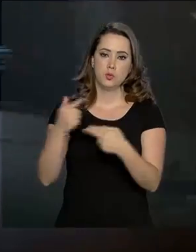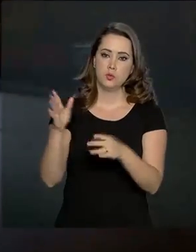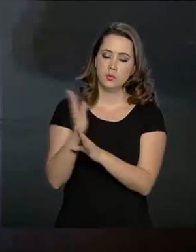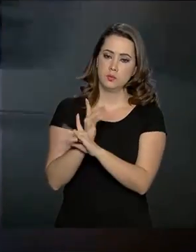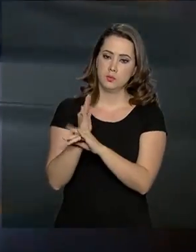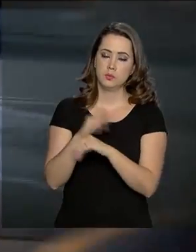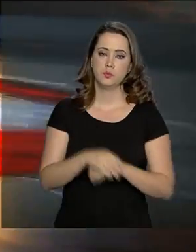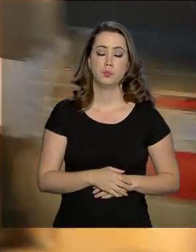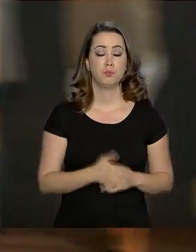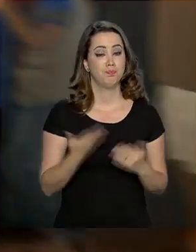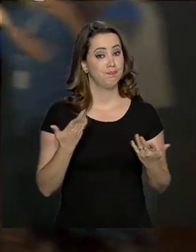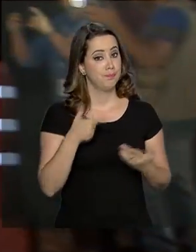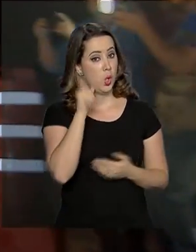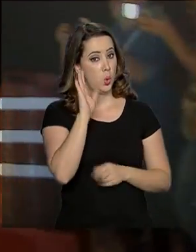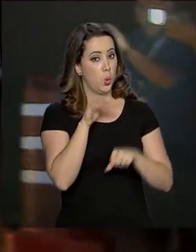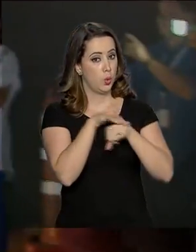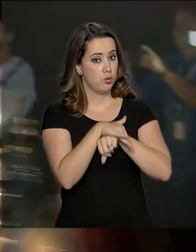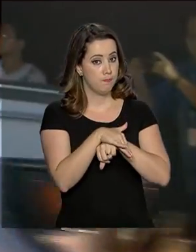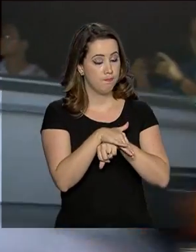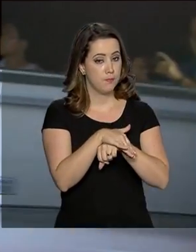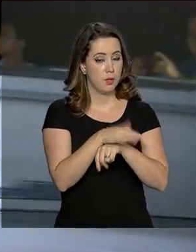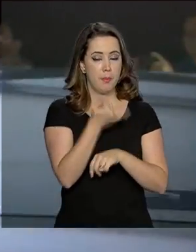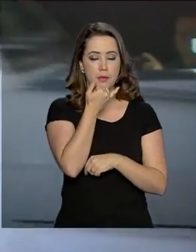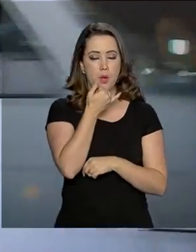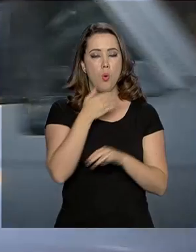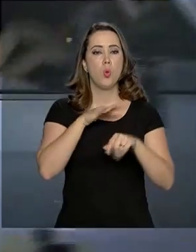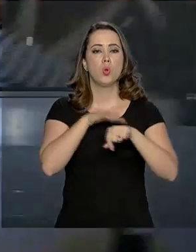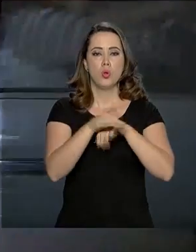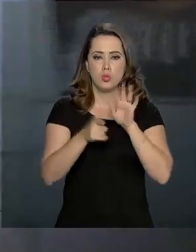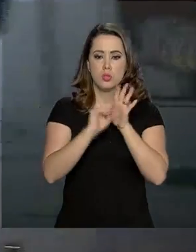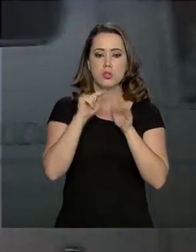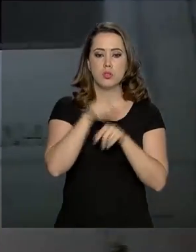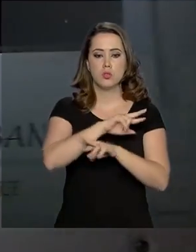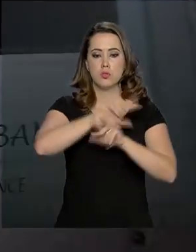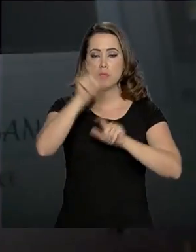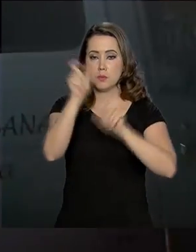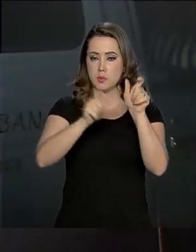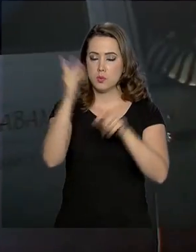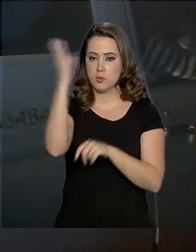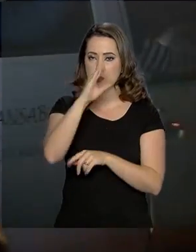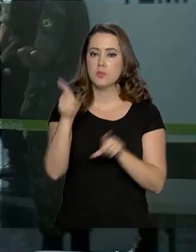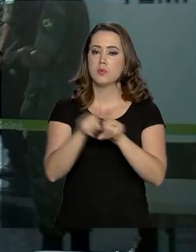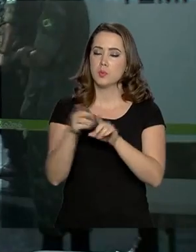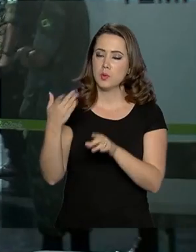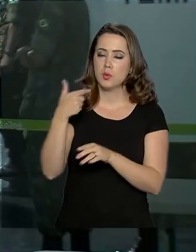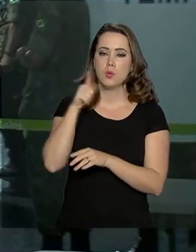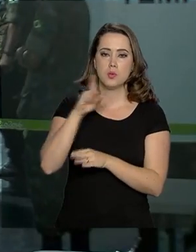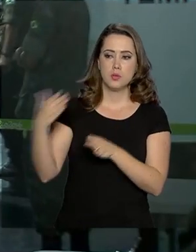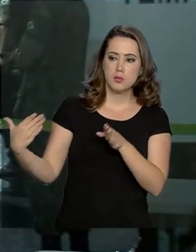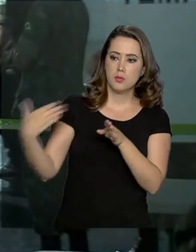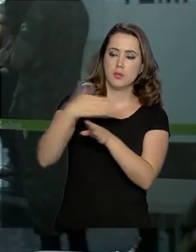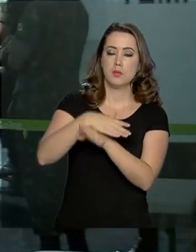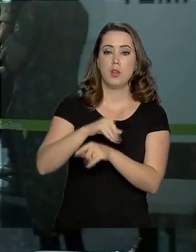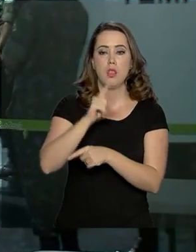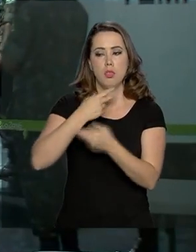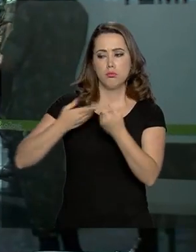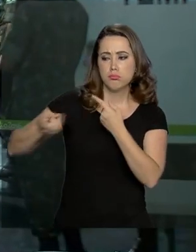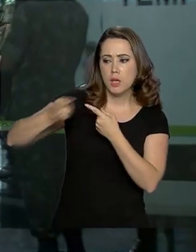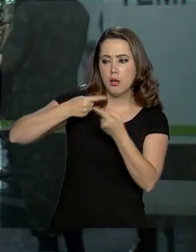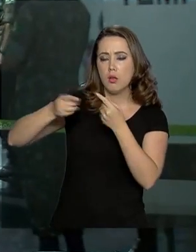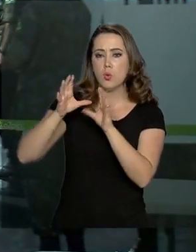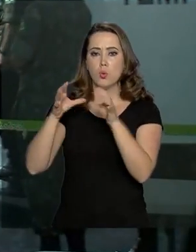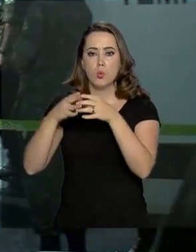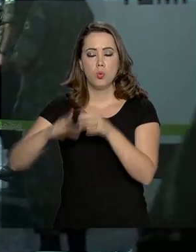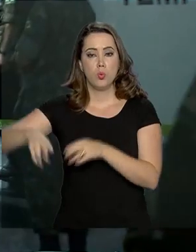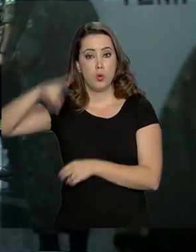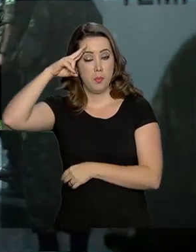cidades. Na noite do dia anterior, mais brasileiros também conseguiram atravessar a fronteira. Após negociações entre